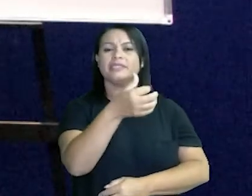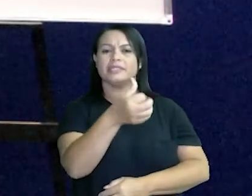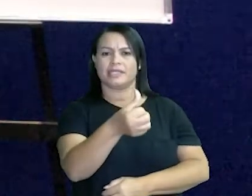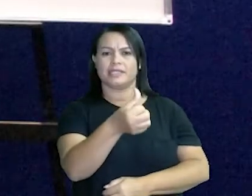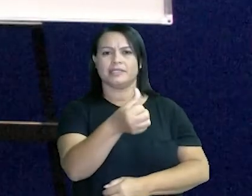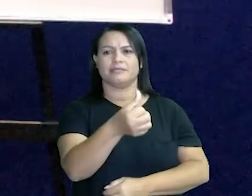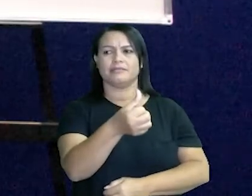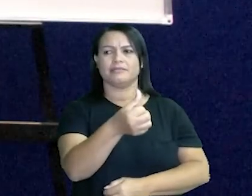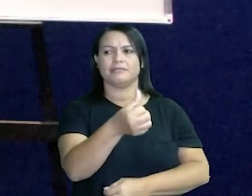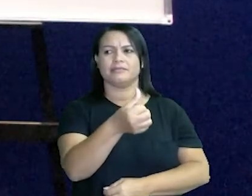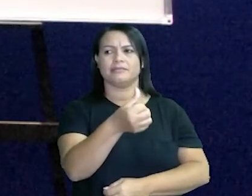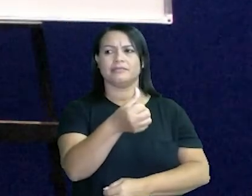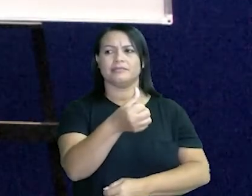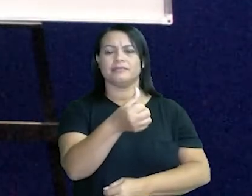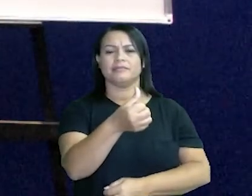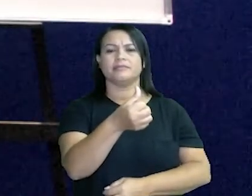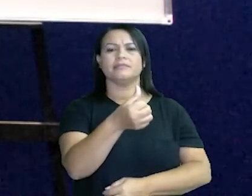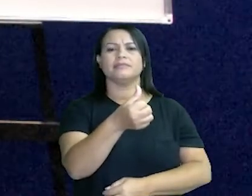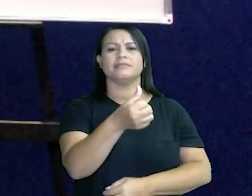36